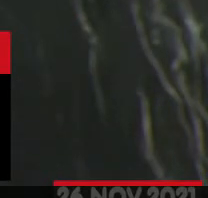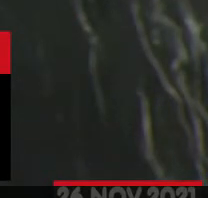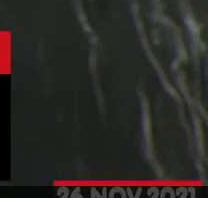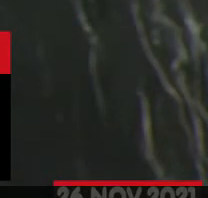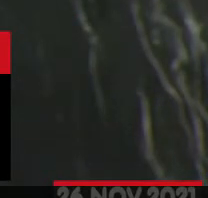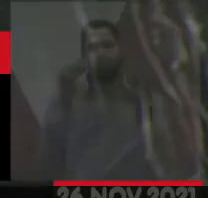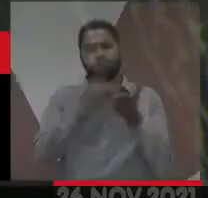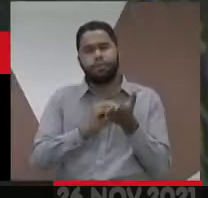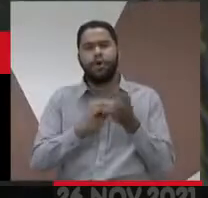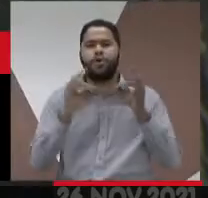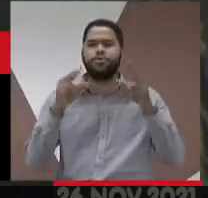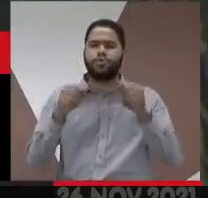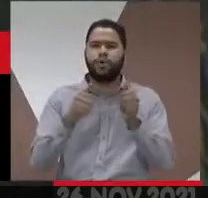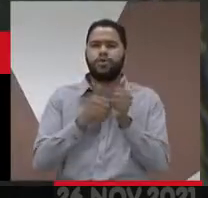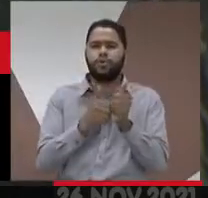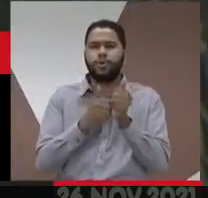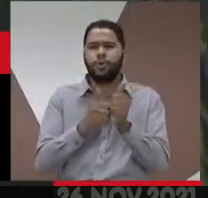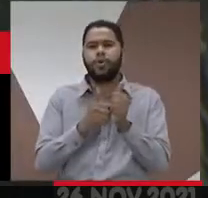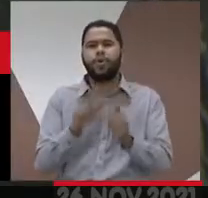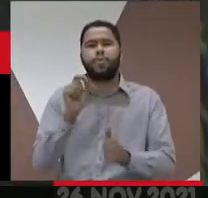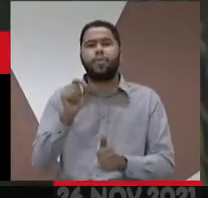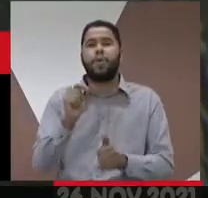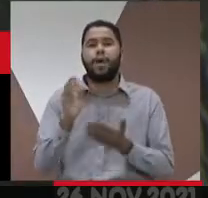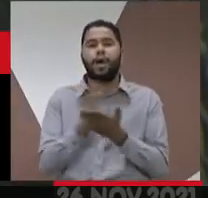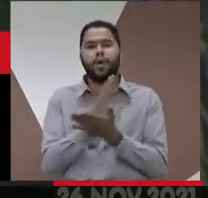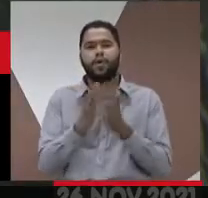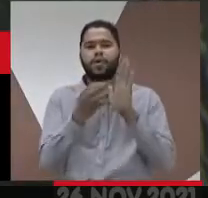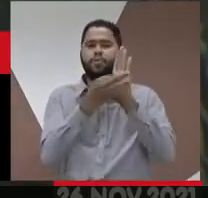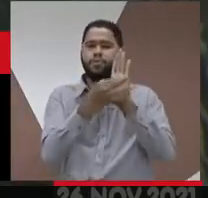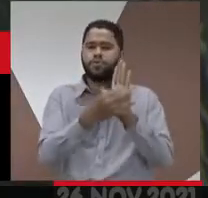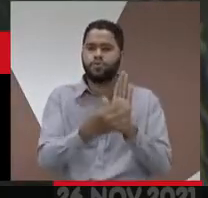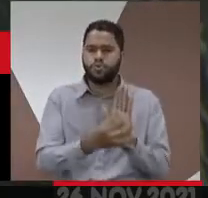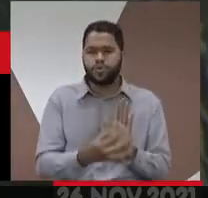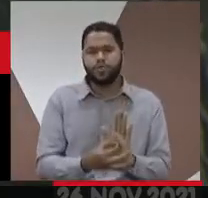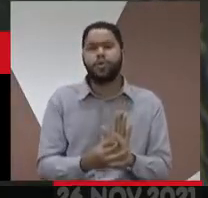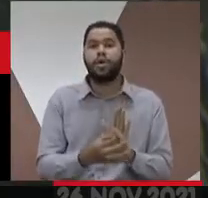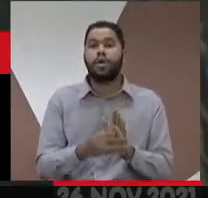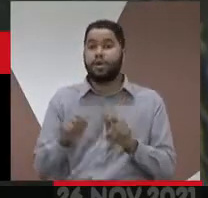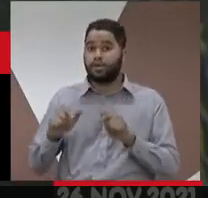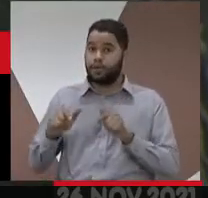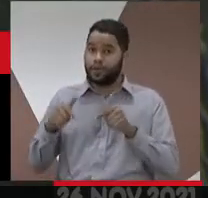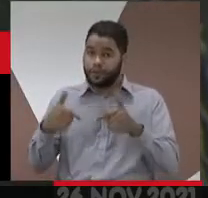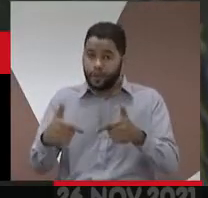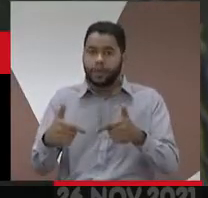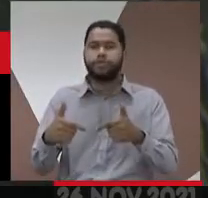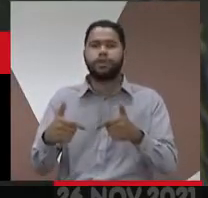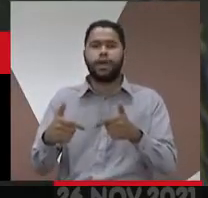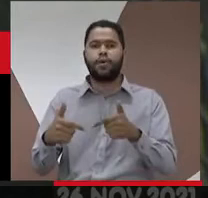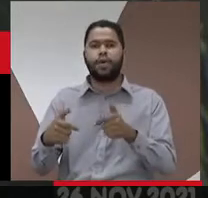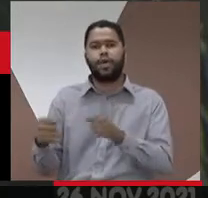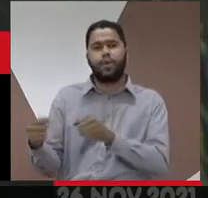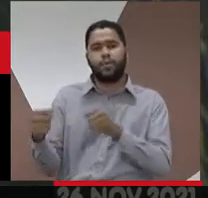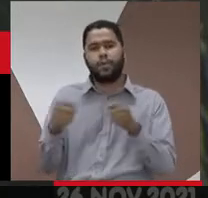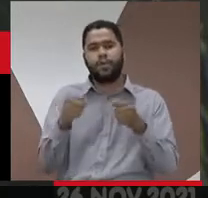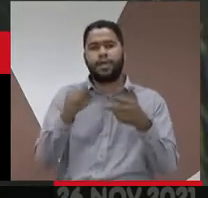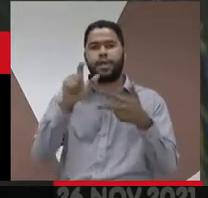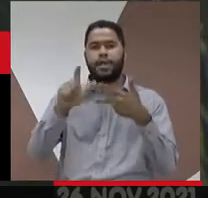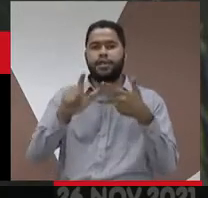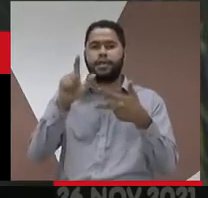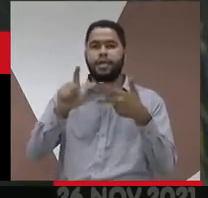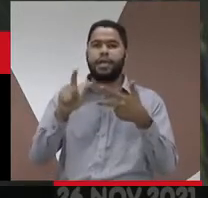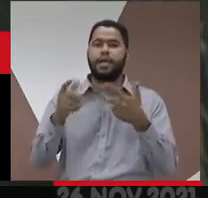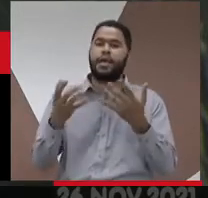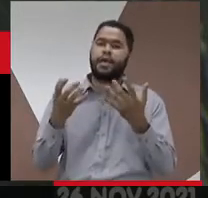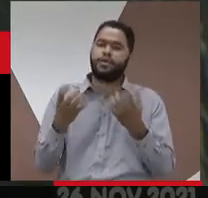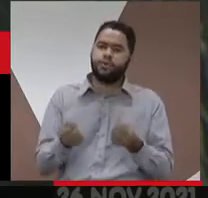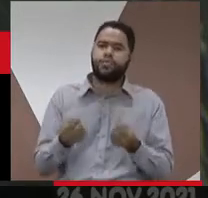todos que nos acompanham, para trazer algumas sugestões de atuação enquanto Poder Legislativo Estadual, assumir